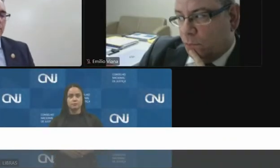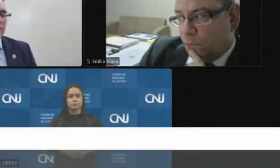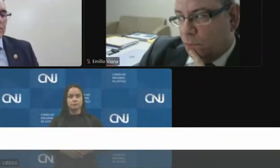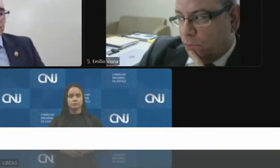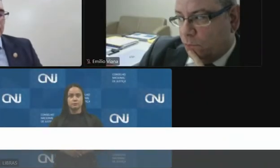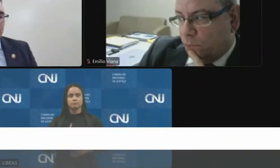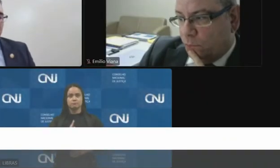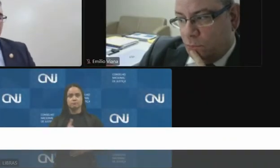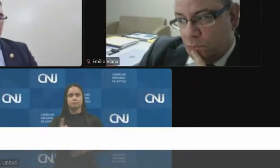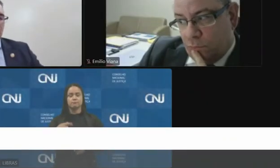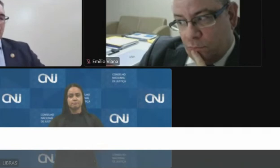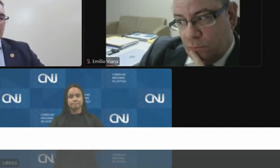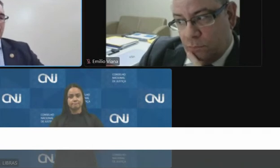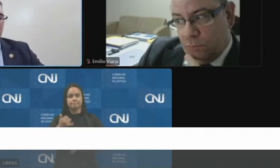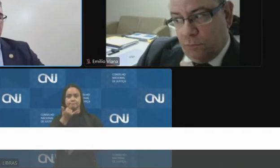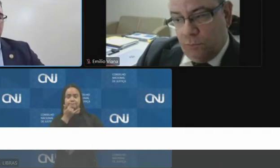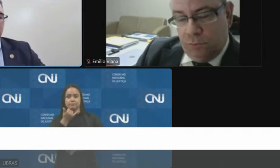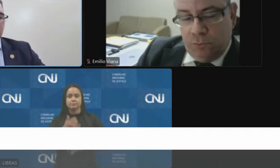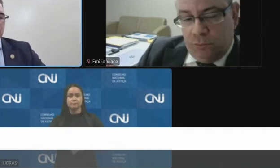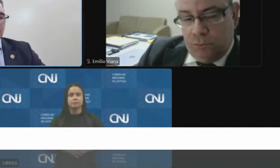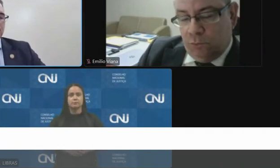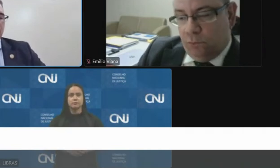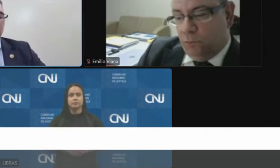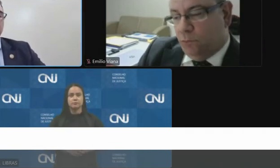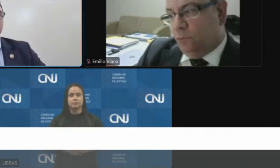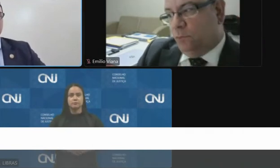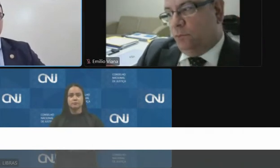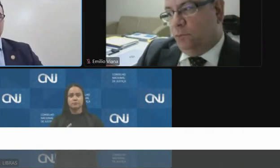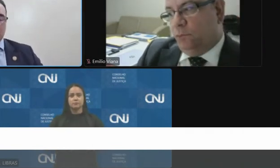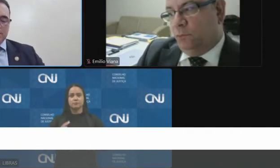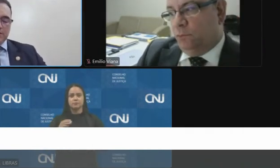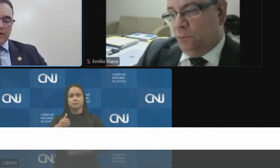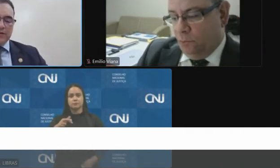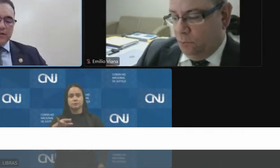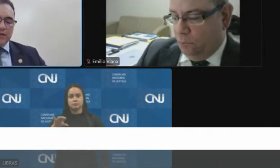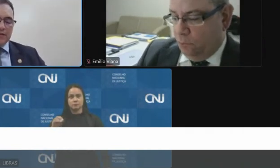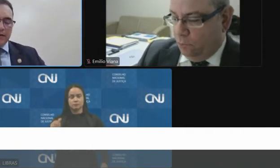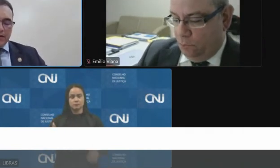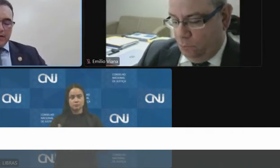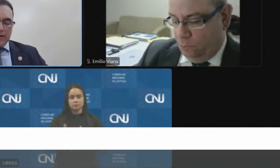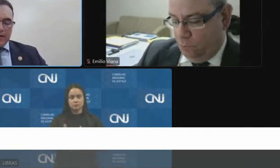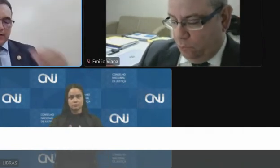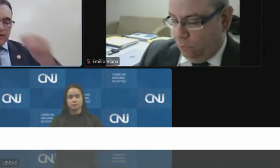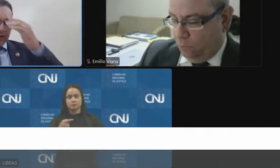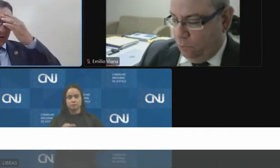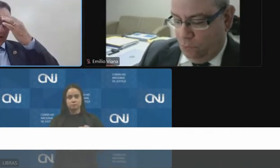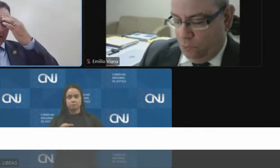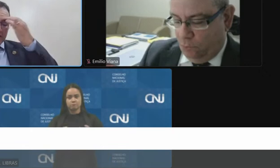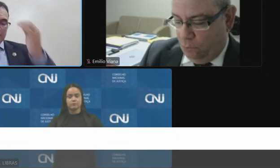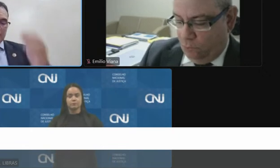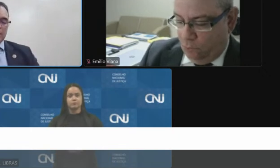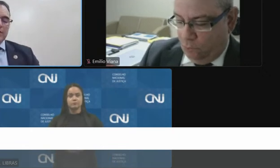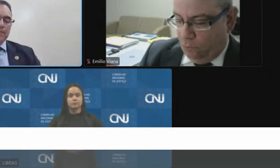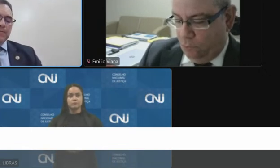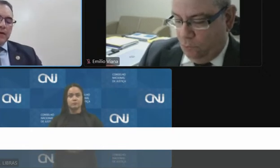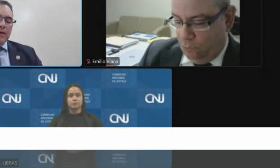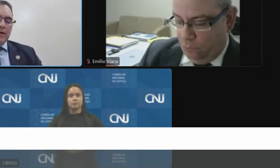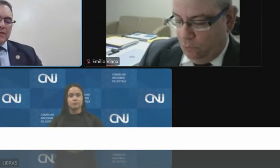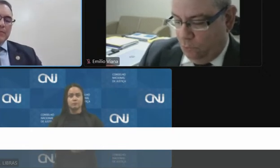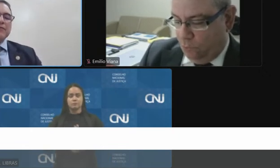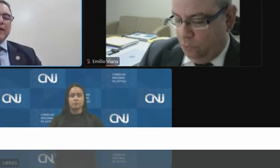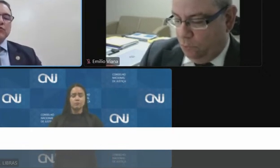Presidente, também eu peço vênia ao conselheiro Mari para acompanhar a divergência e acrescento